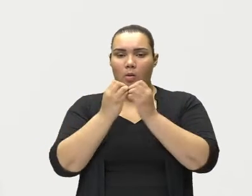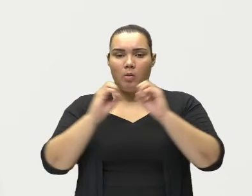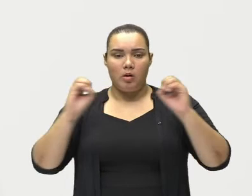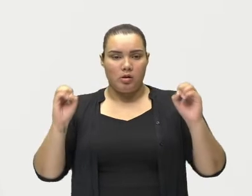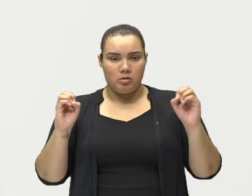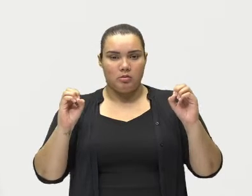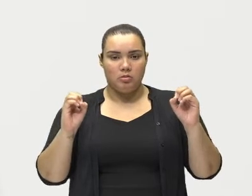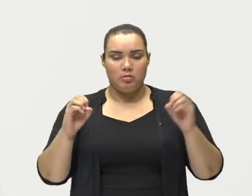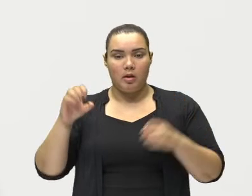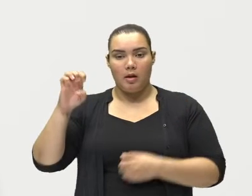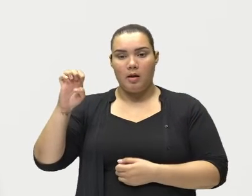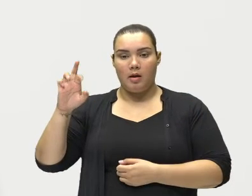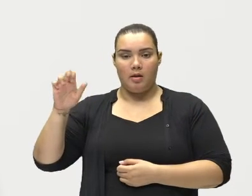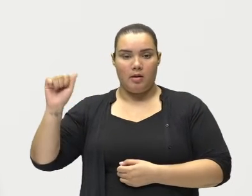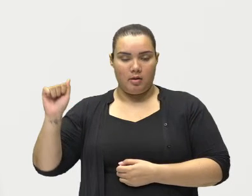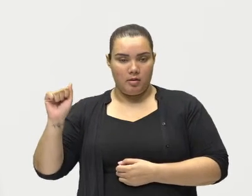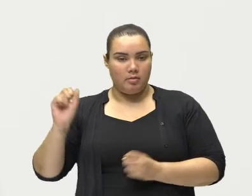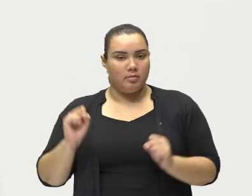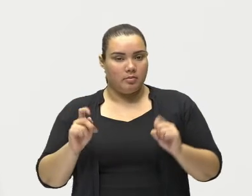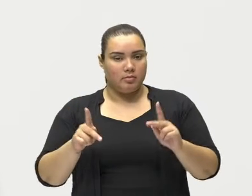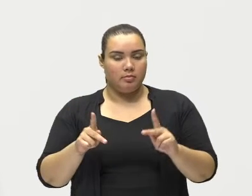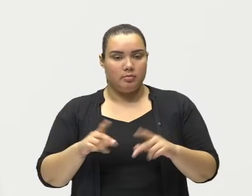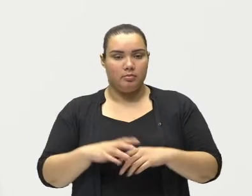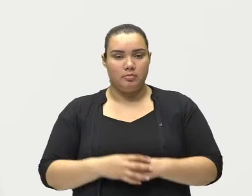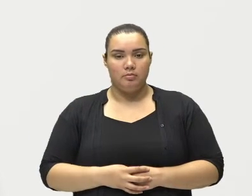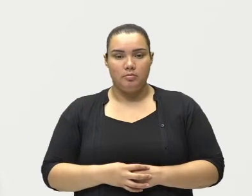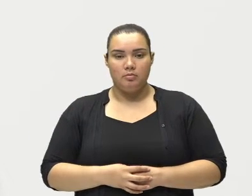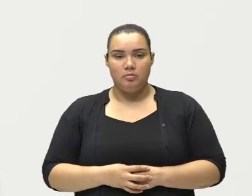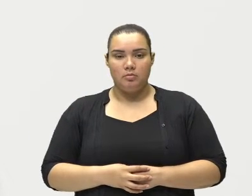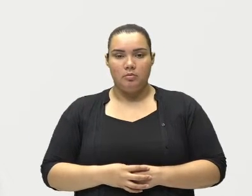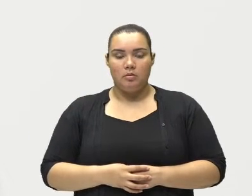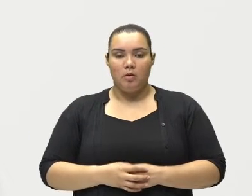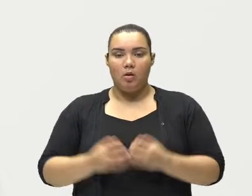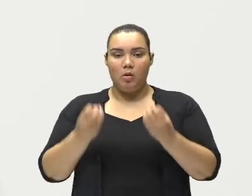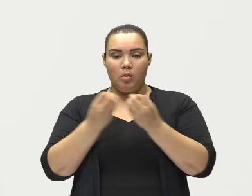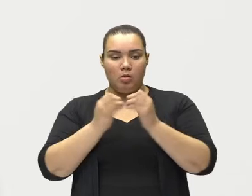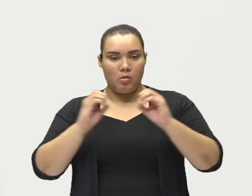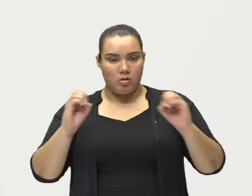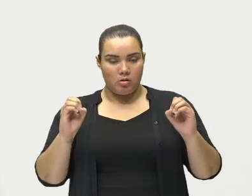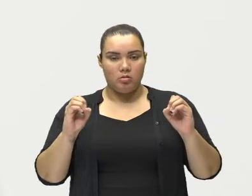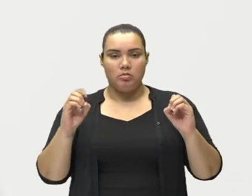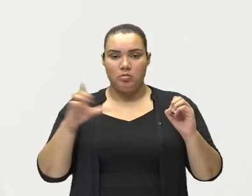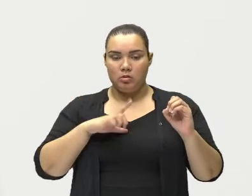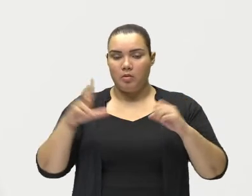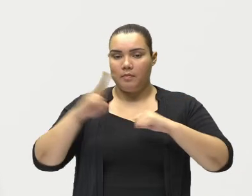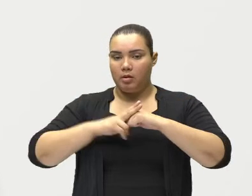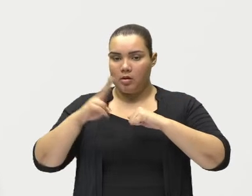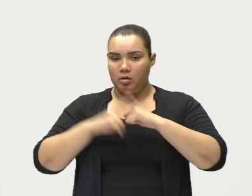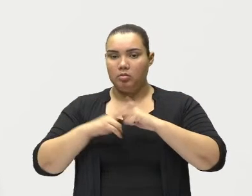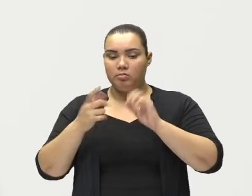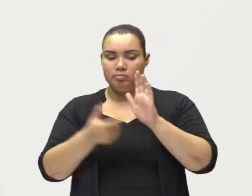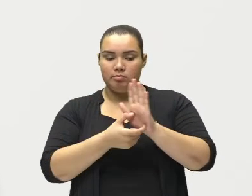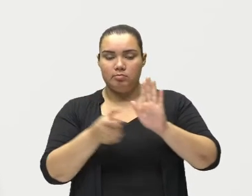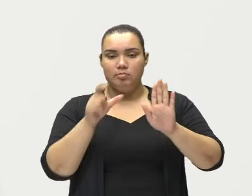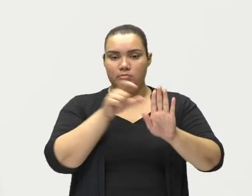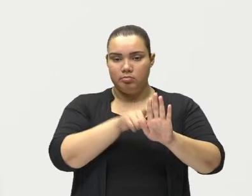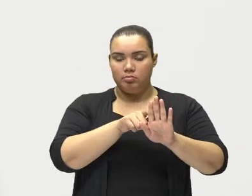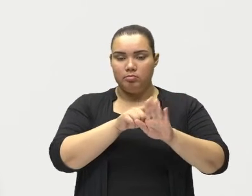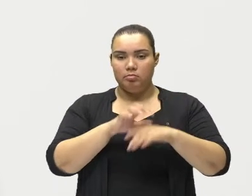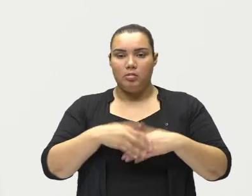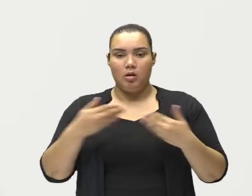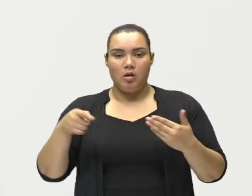ó, era, ok? Temos aqui uma oração, sim, tem um verbo, ele está em elipse,